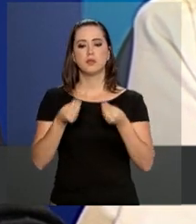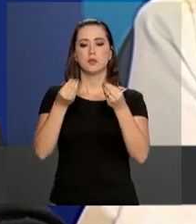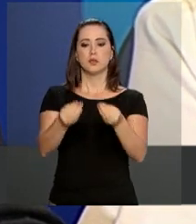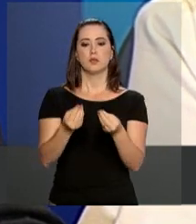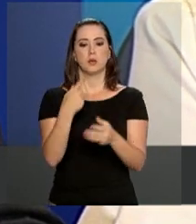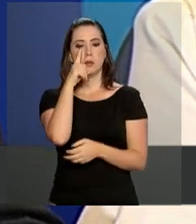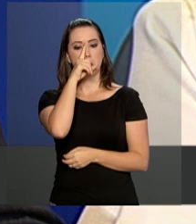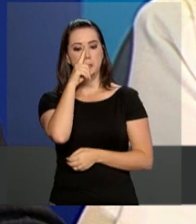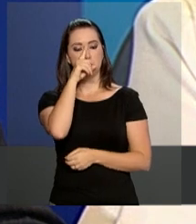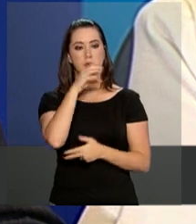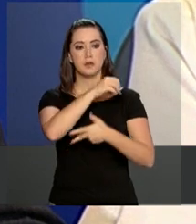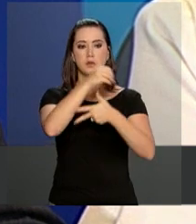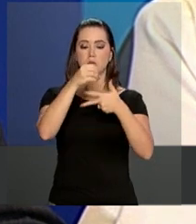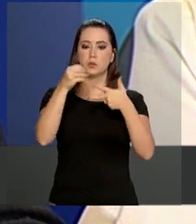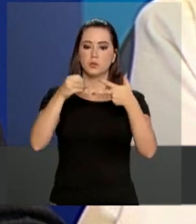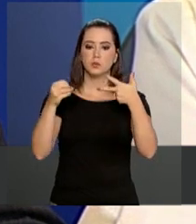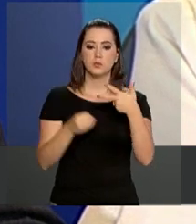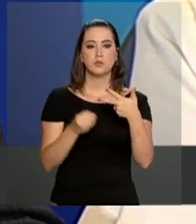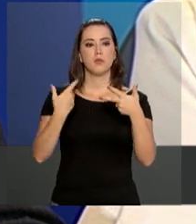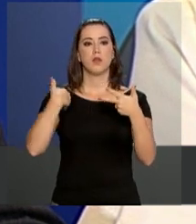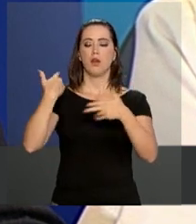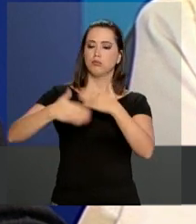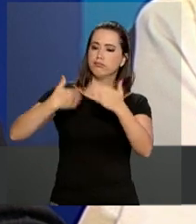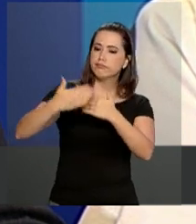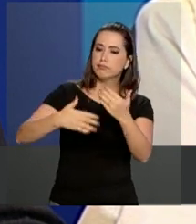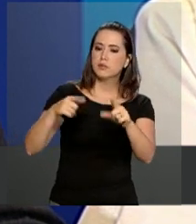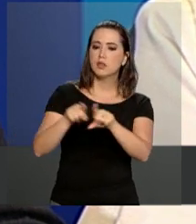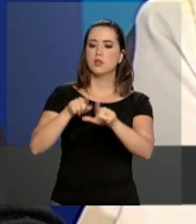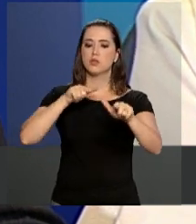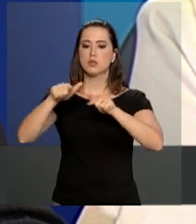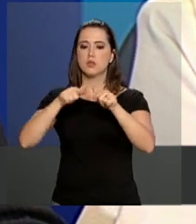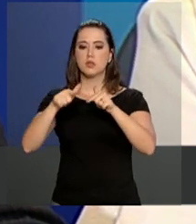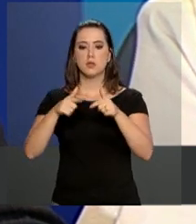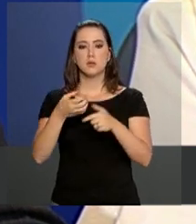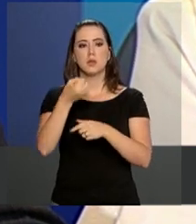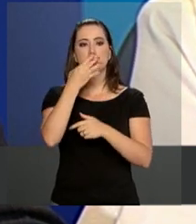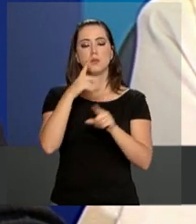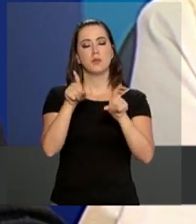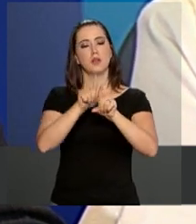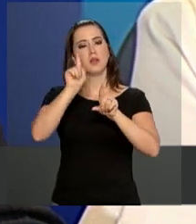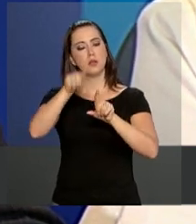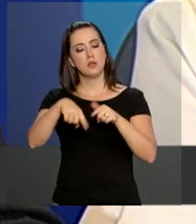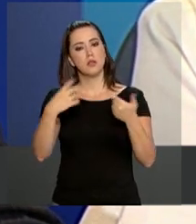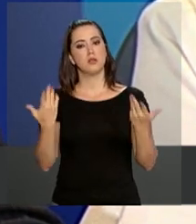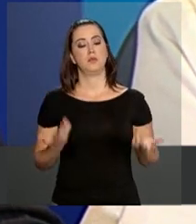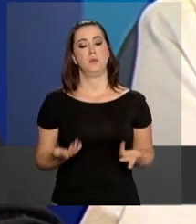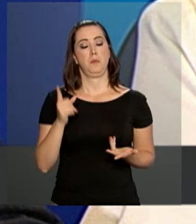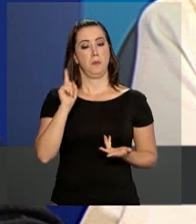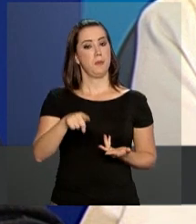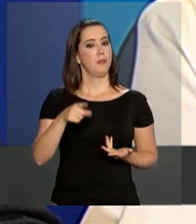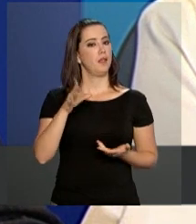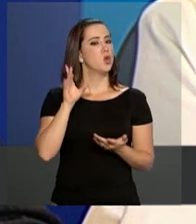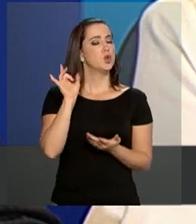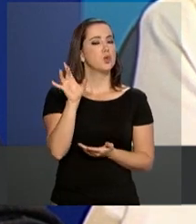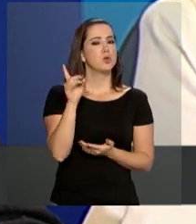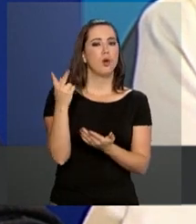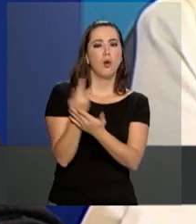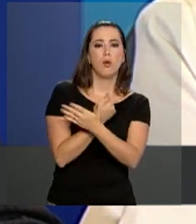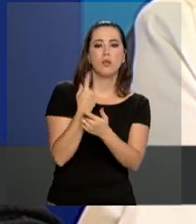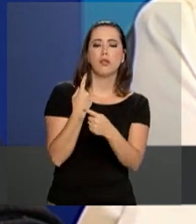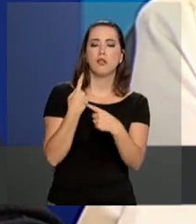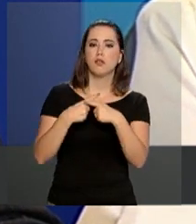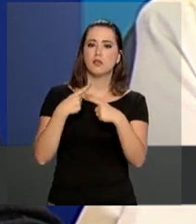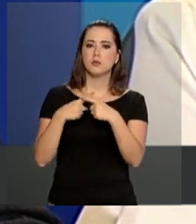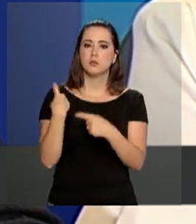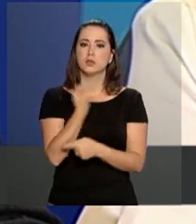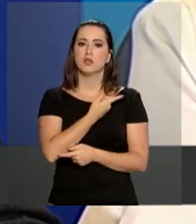risco o enem a logística funcional está funcionando maravilhosamente bem e isso só é possível porque nós tivemos